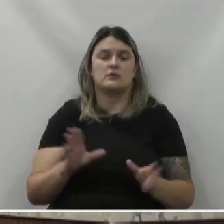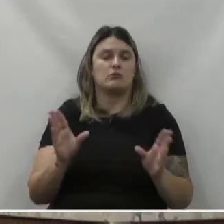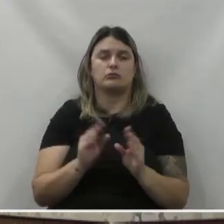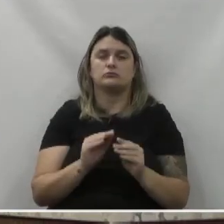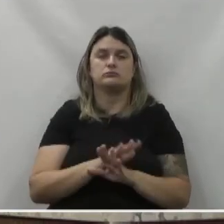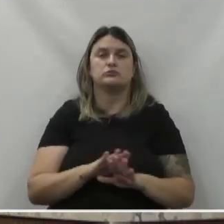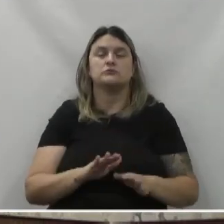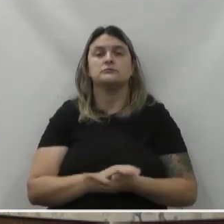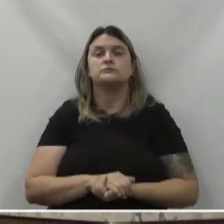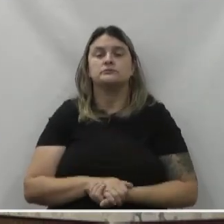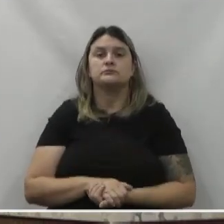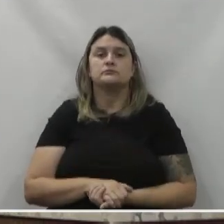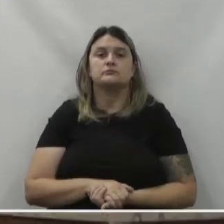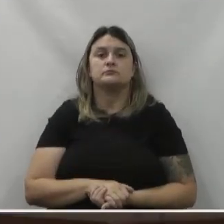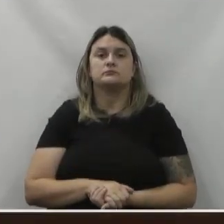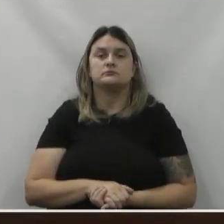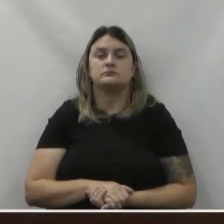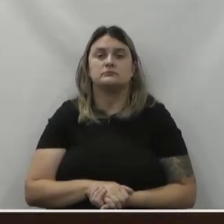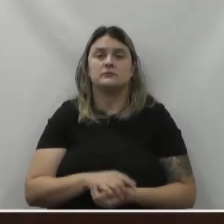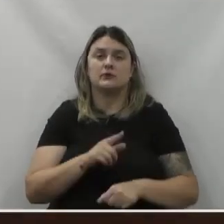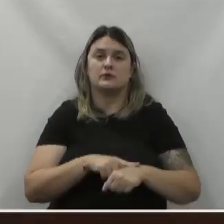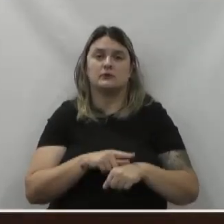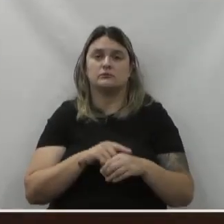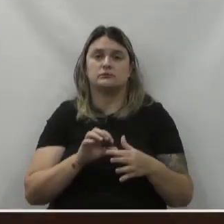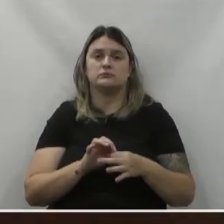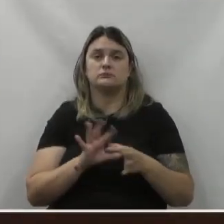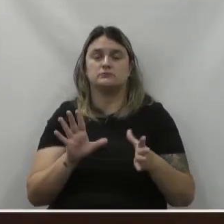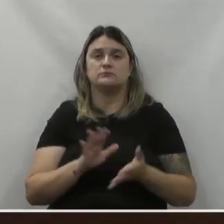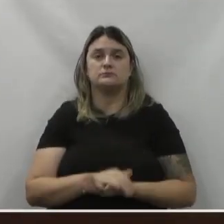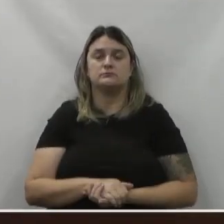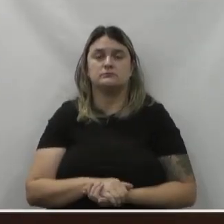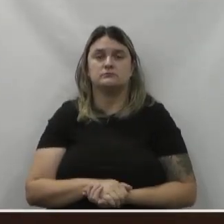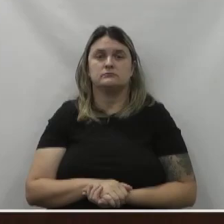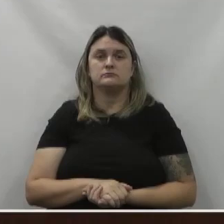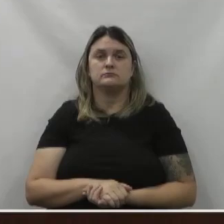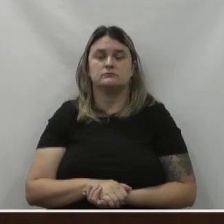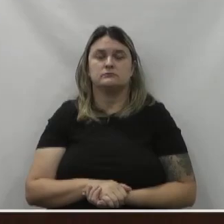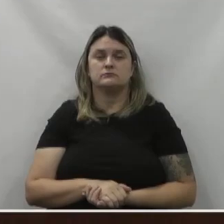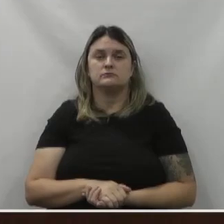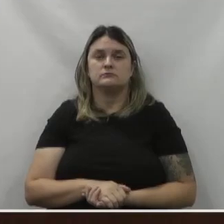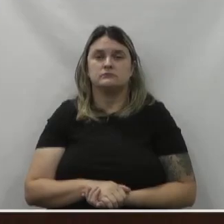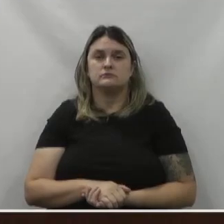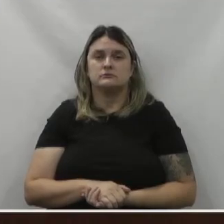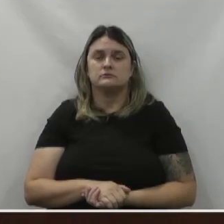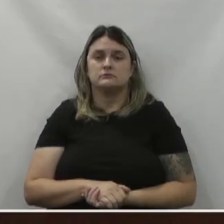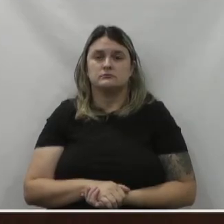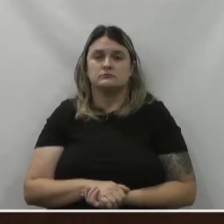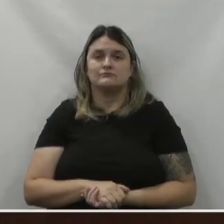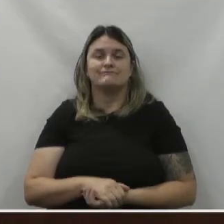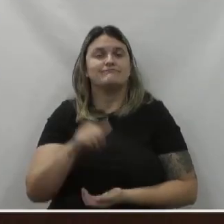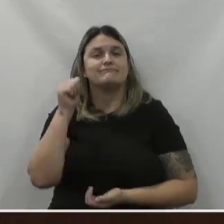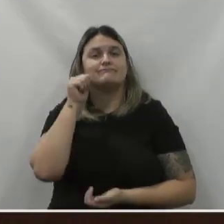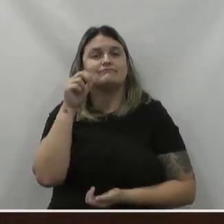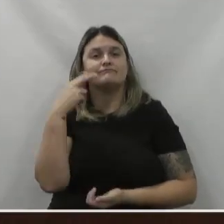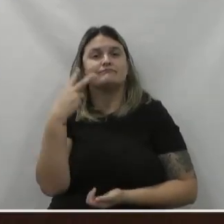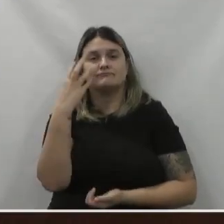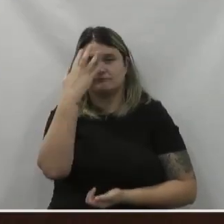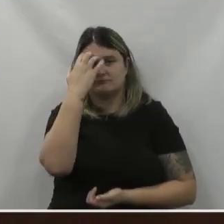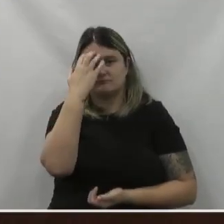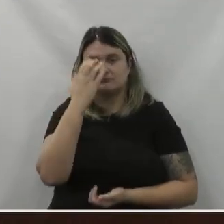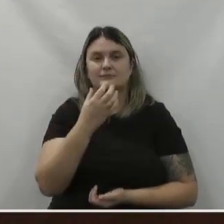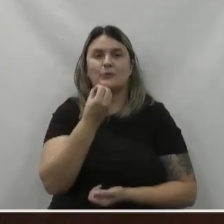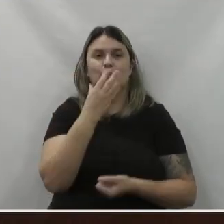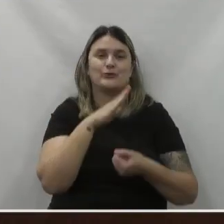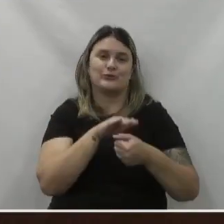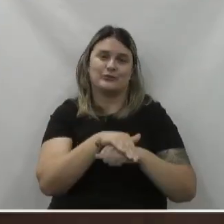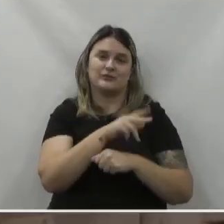isso. Palavra livre, está em aberto. Com a palavra, vereadora Thaís Biberman. Boa